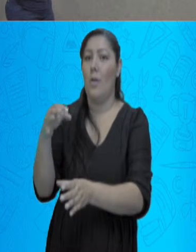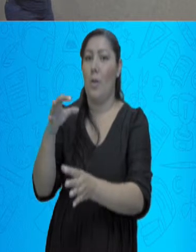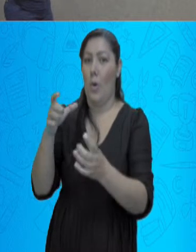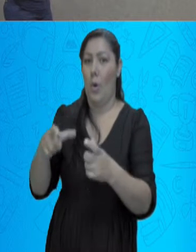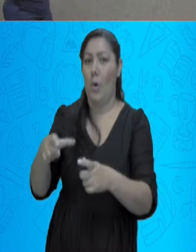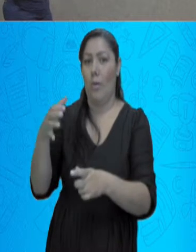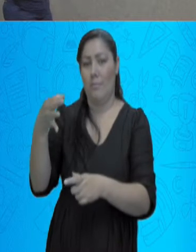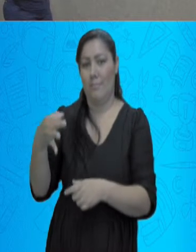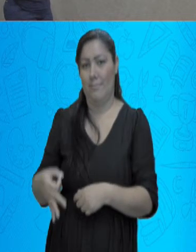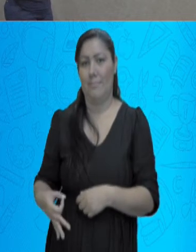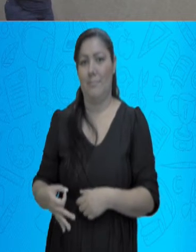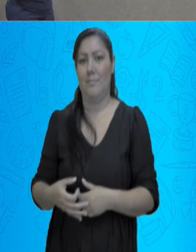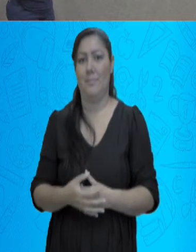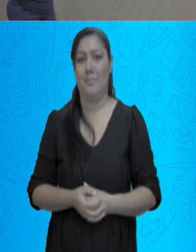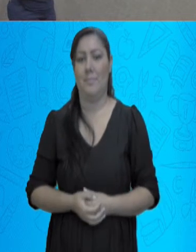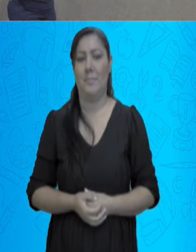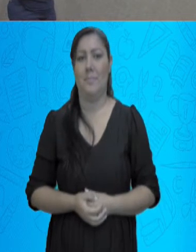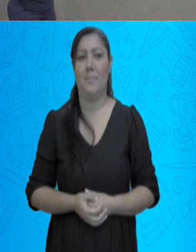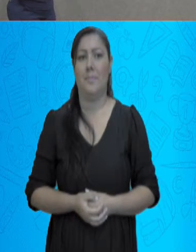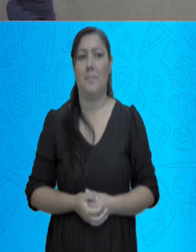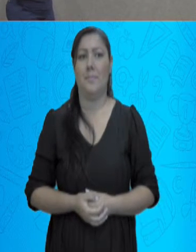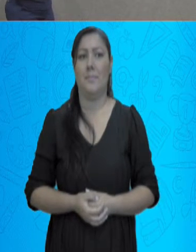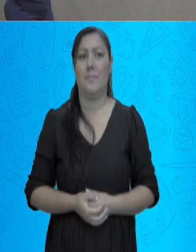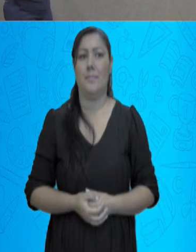de cartazes não verbais.